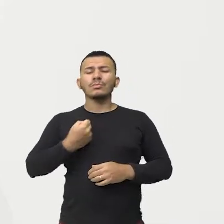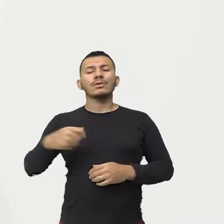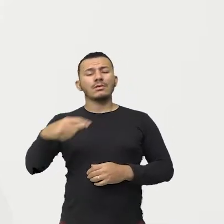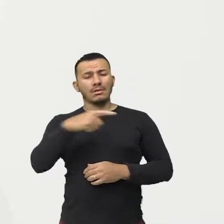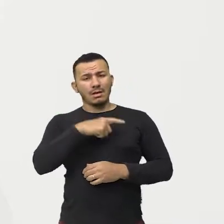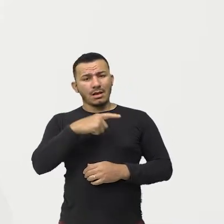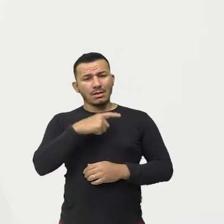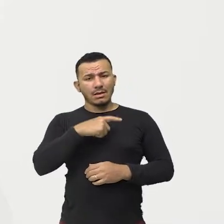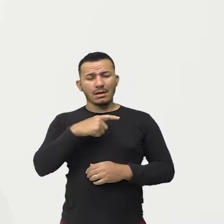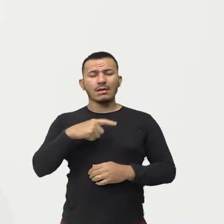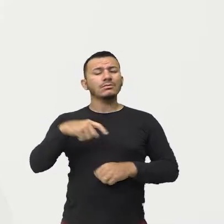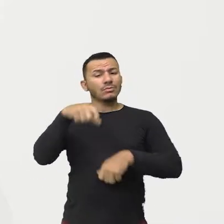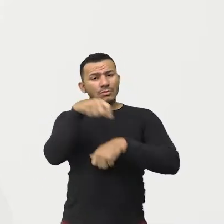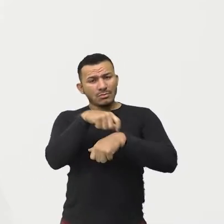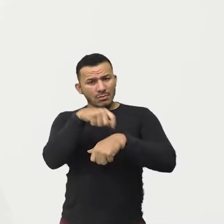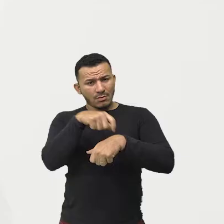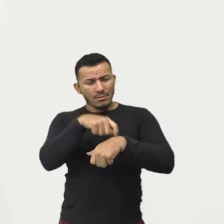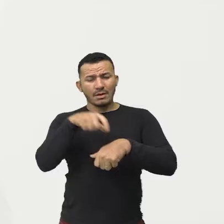obtemos quando